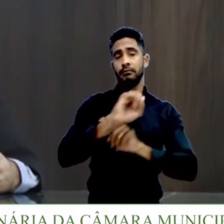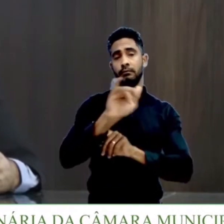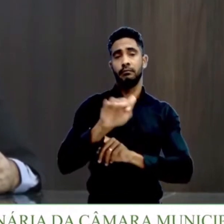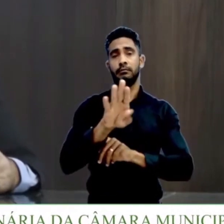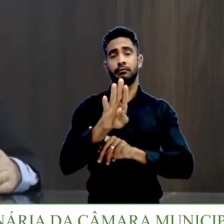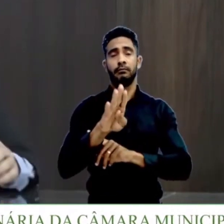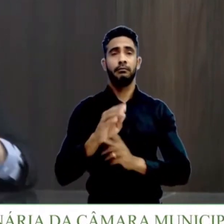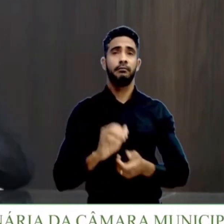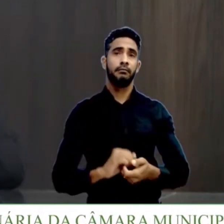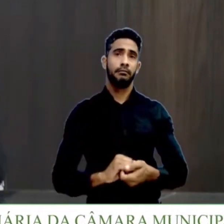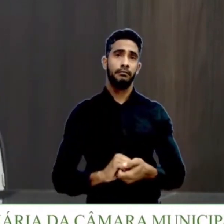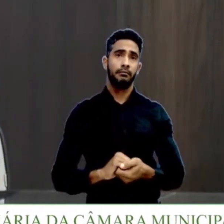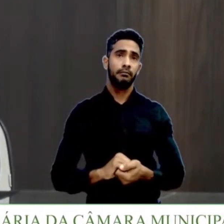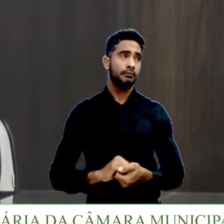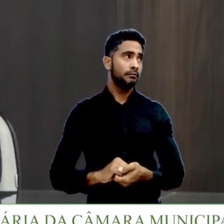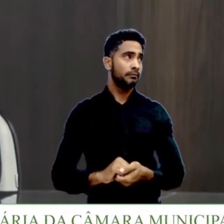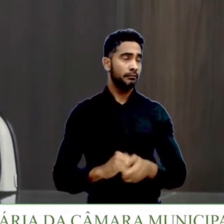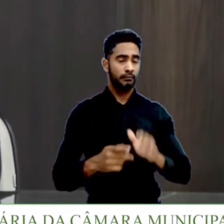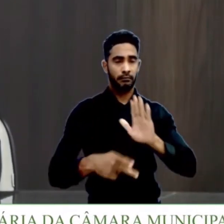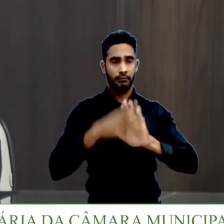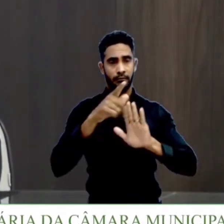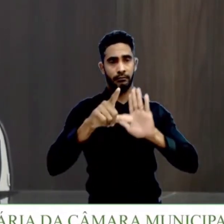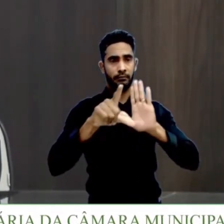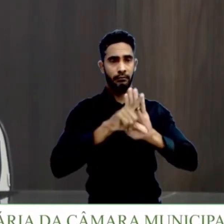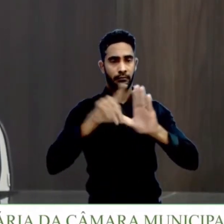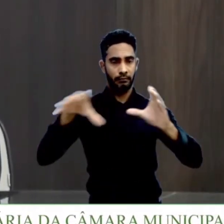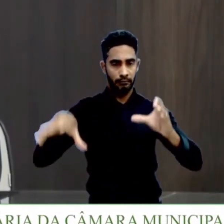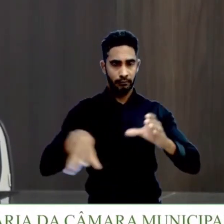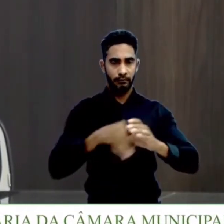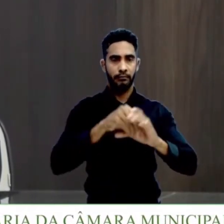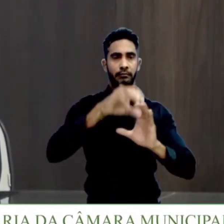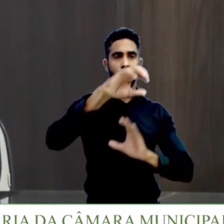de Janaúba. Projeto de Lei Complementar